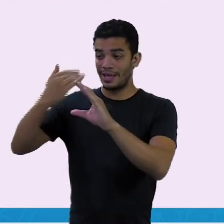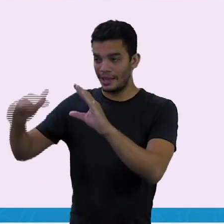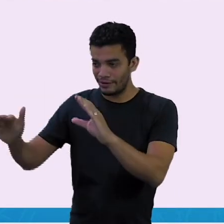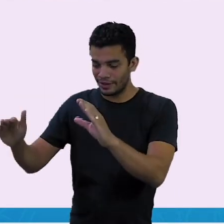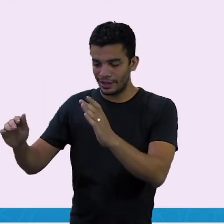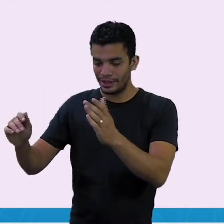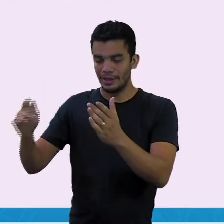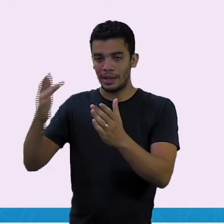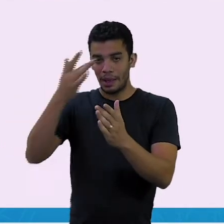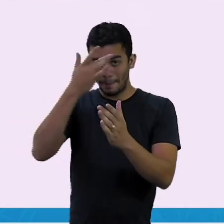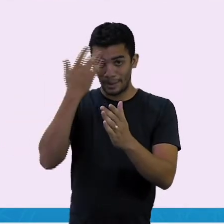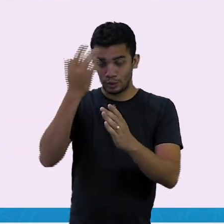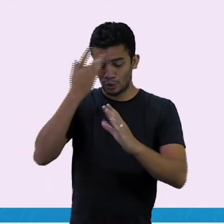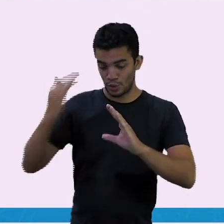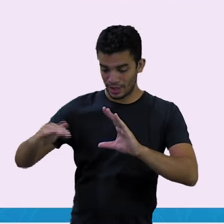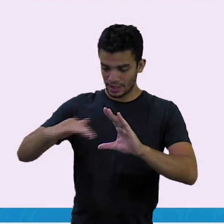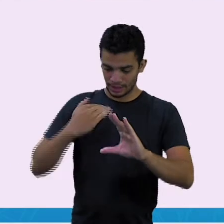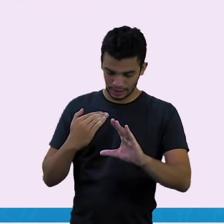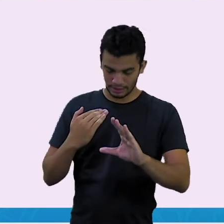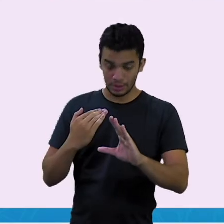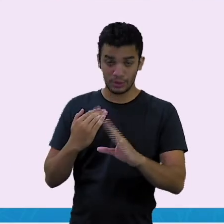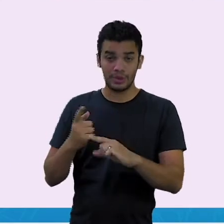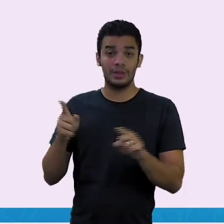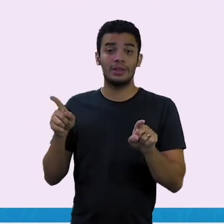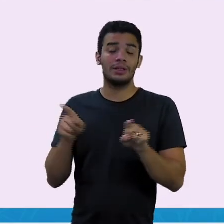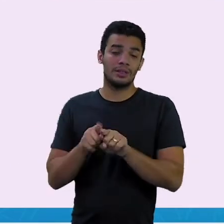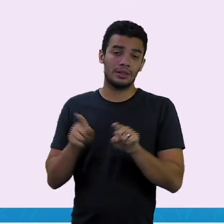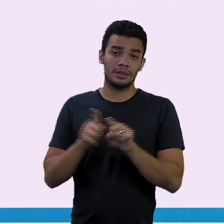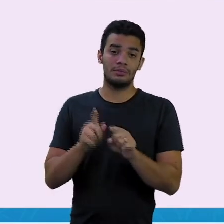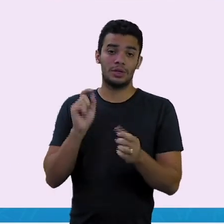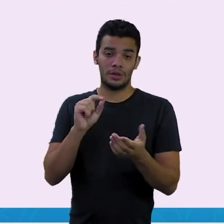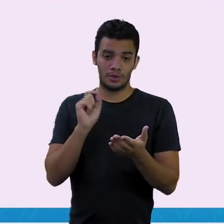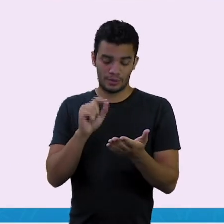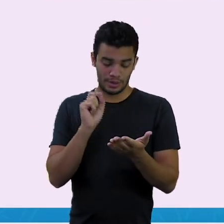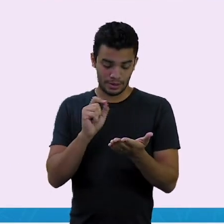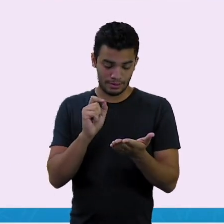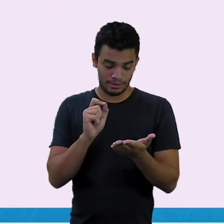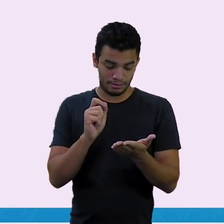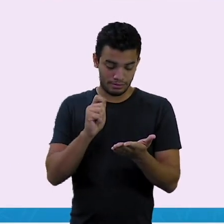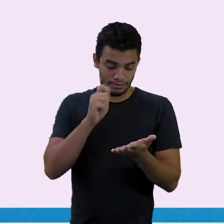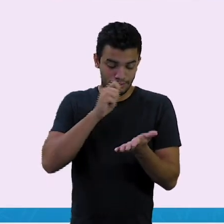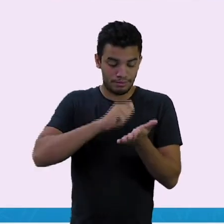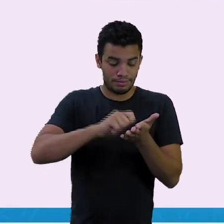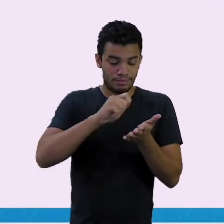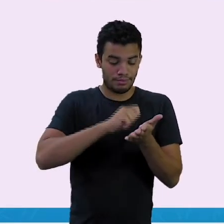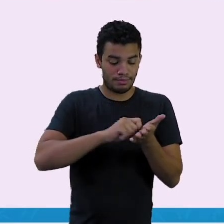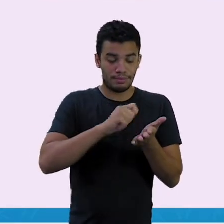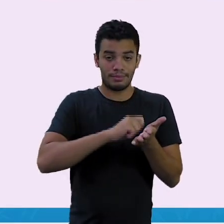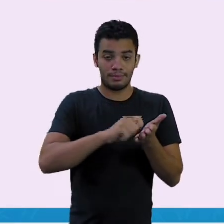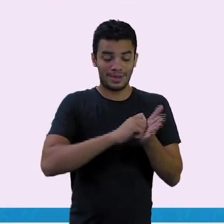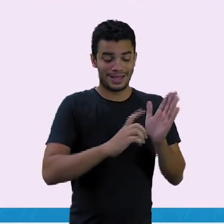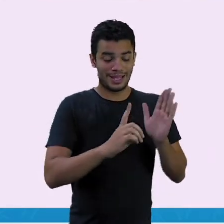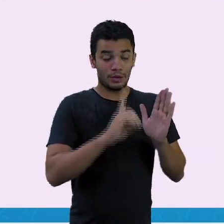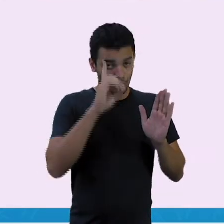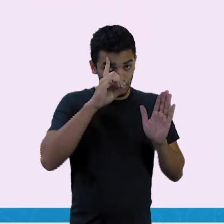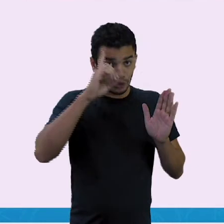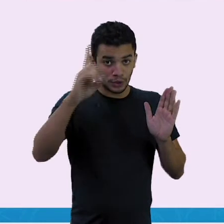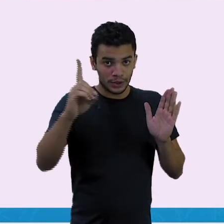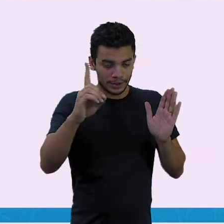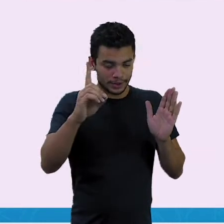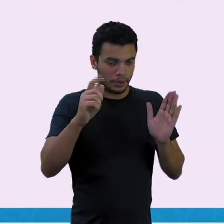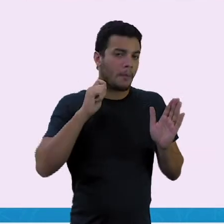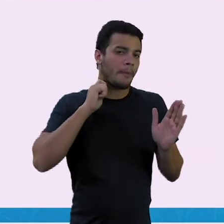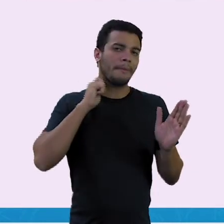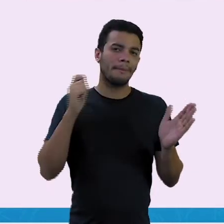mensagem, eu tenho a assinatura final e a data do bilhete. Isso é muito